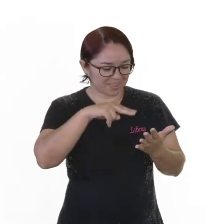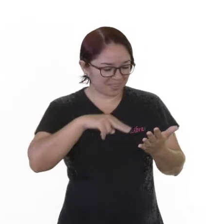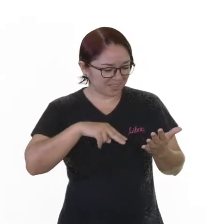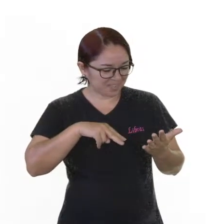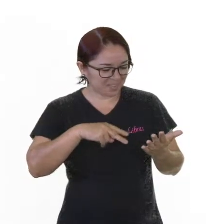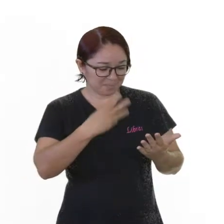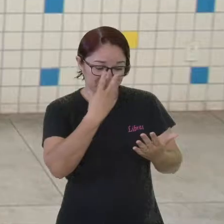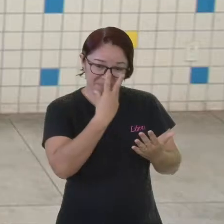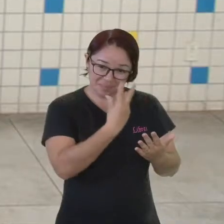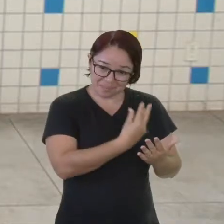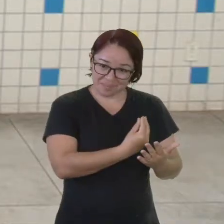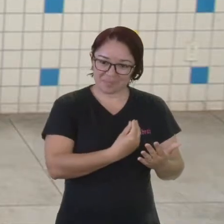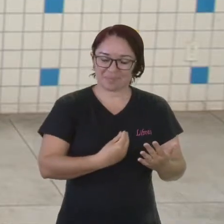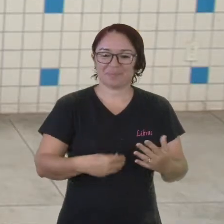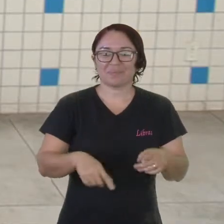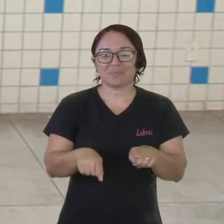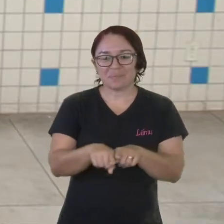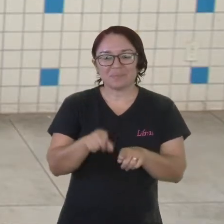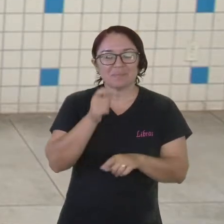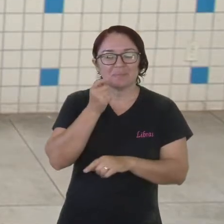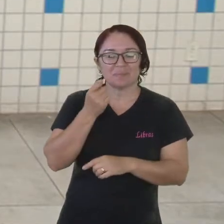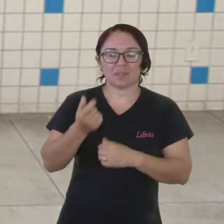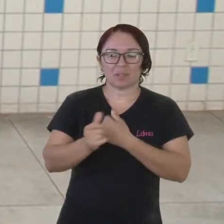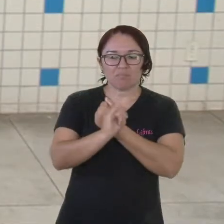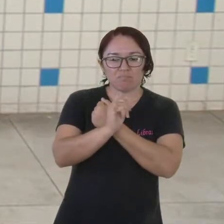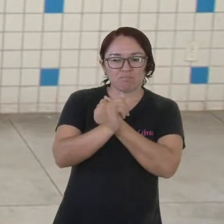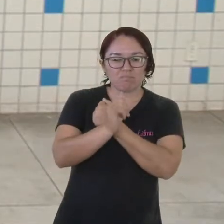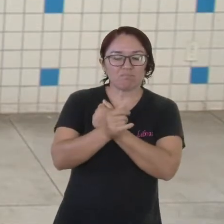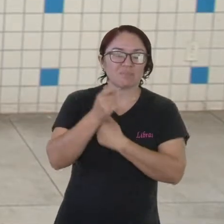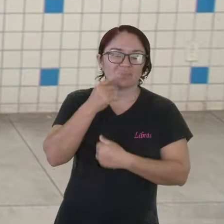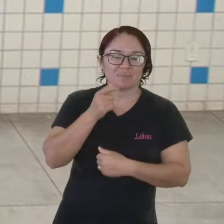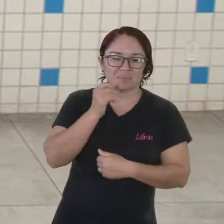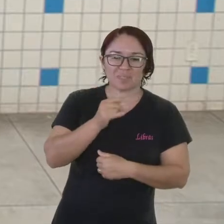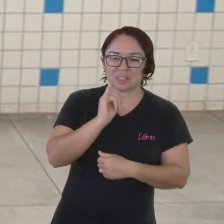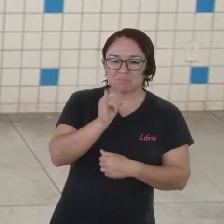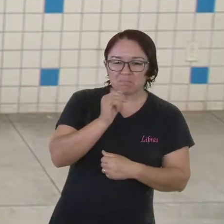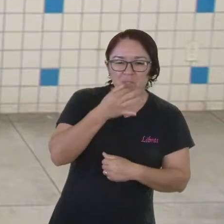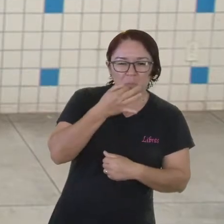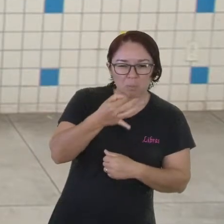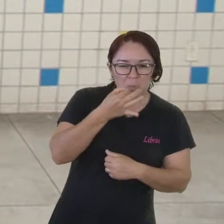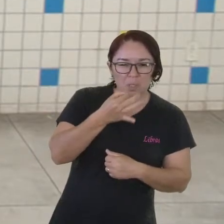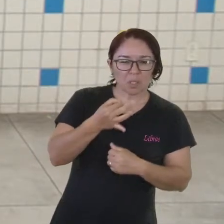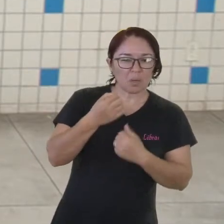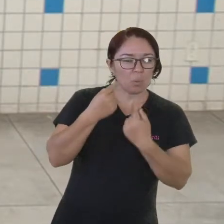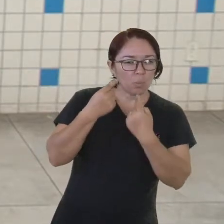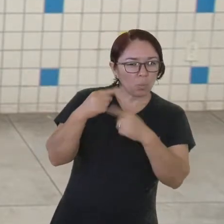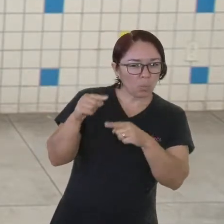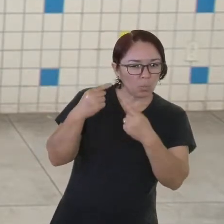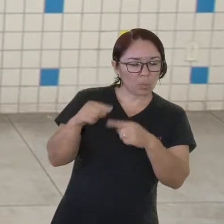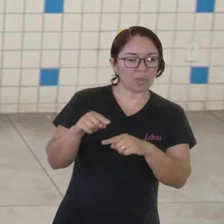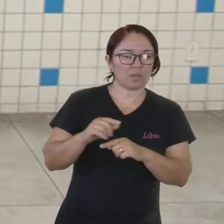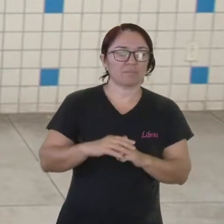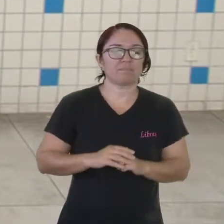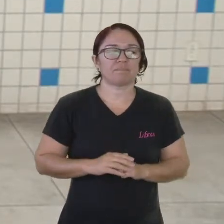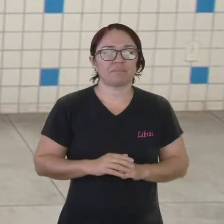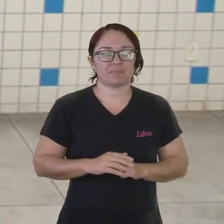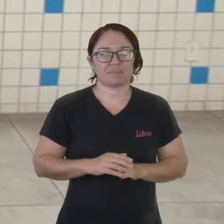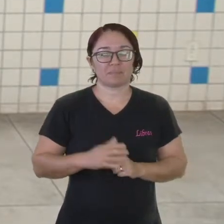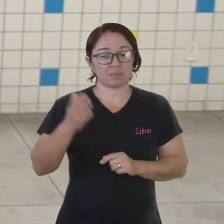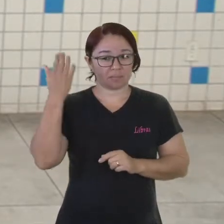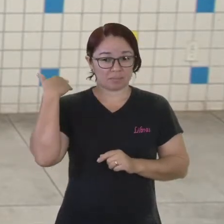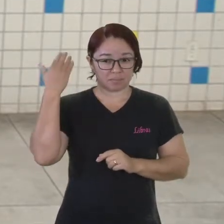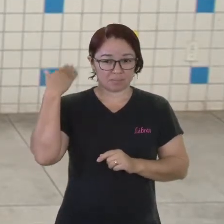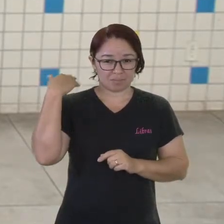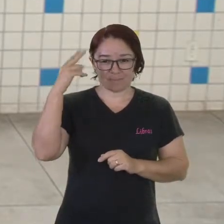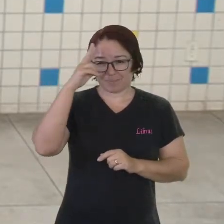fazer críticas. Então nós vimos aí a revisão da aula passada, que nós conhecemos um pouco sobre a crônica e os tipos de crônicas